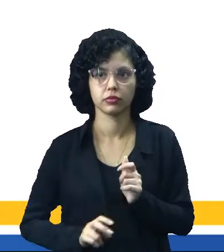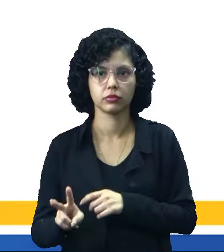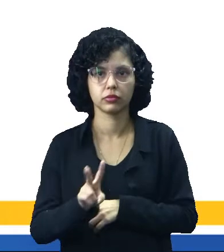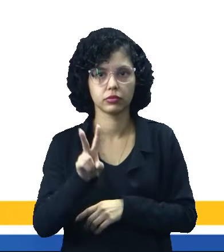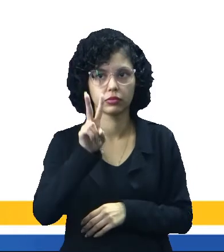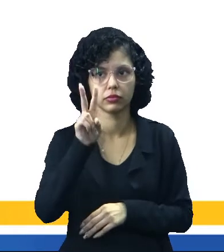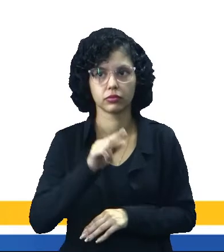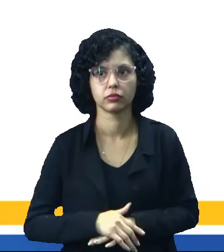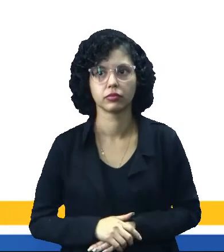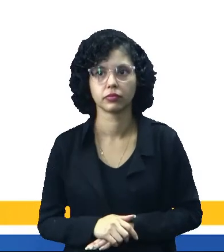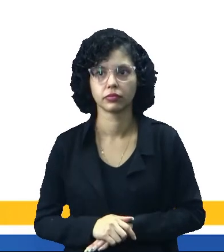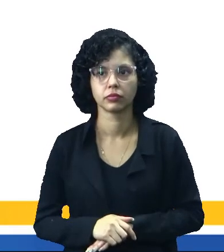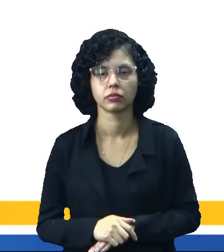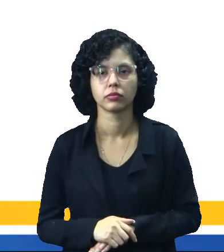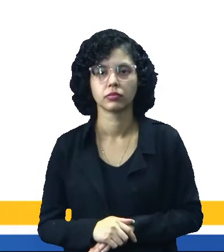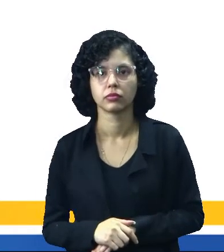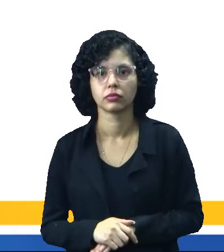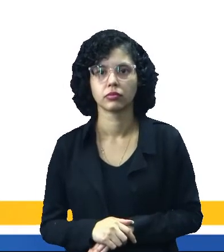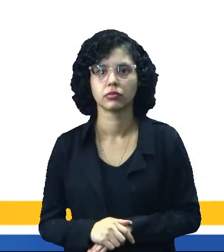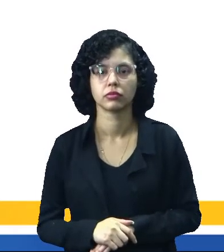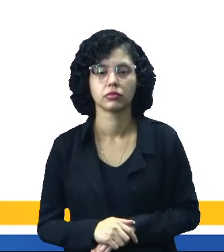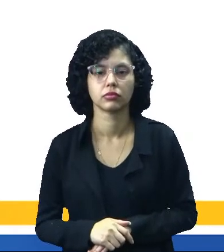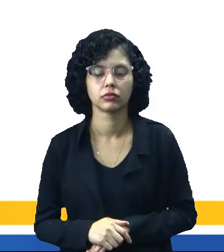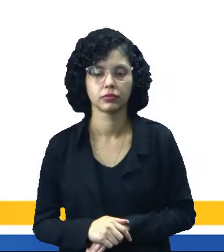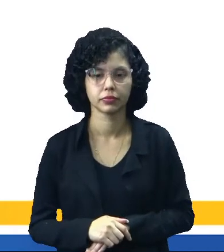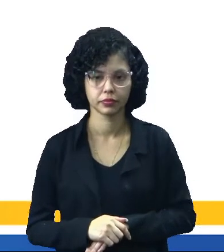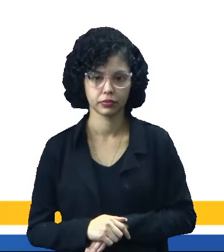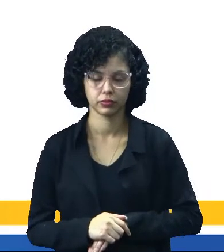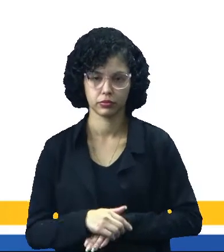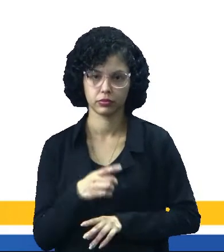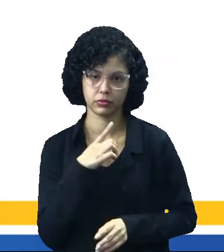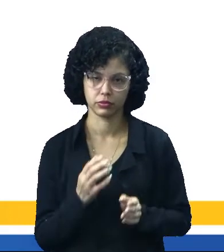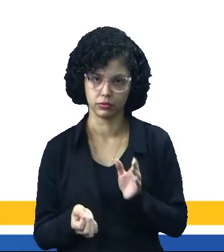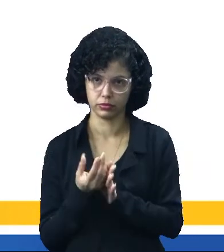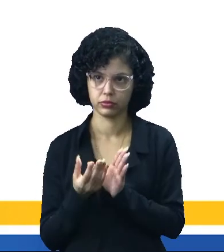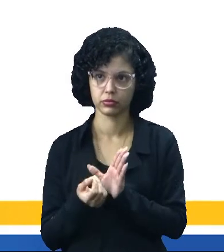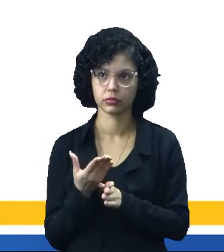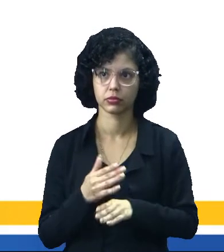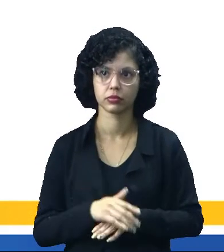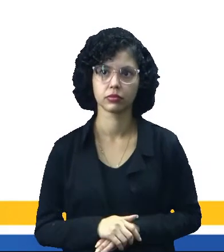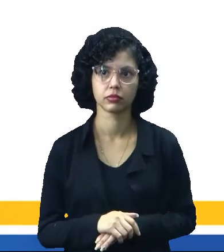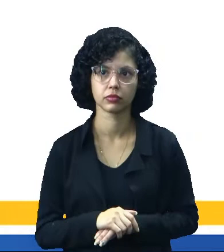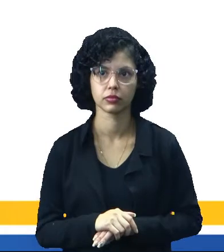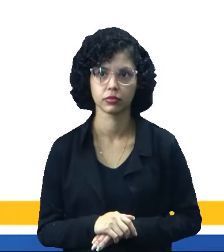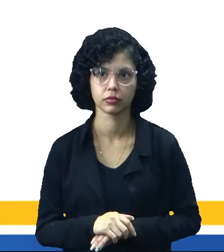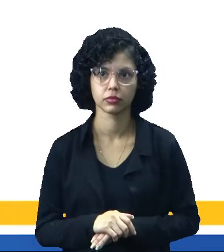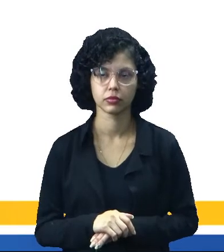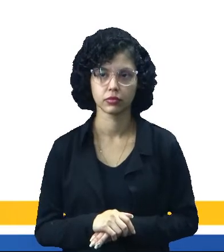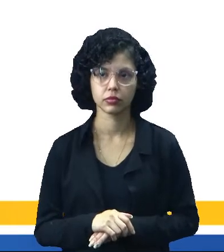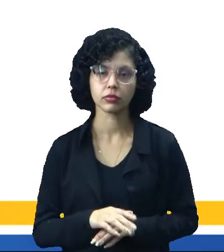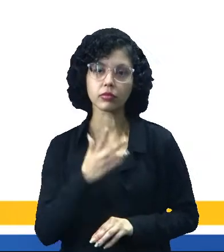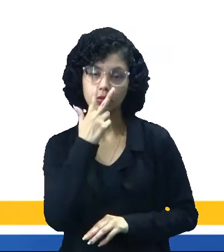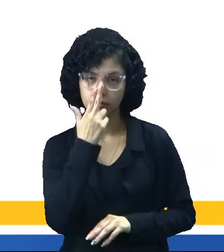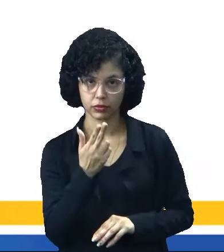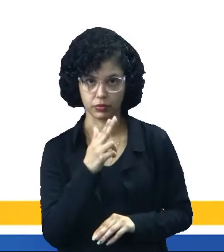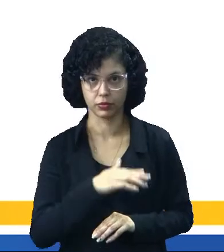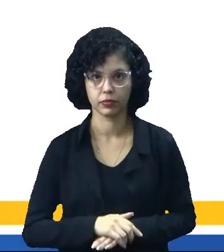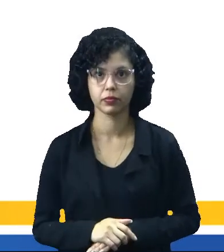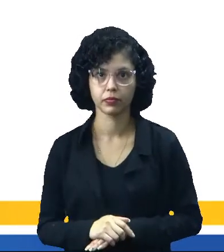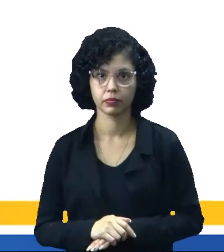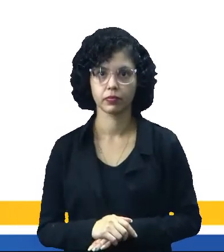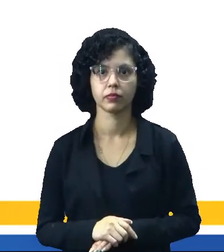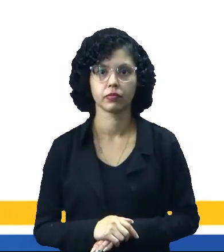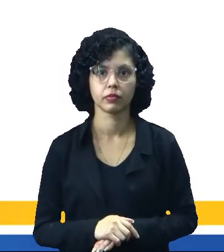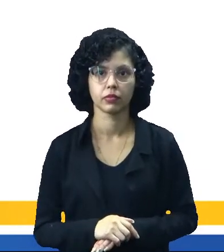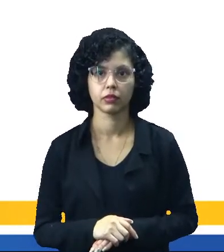dos bens. Então, se você tem um produto e um produto similar, né, que oferecem